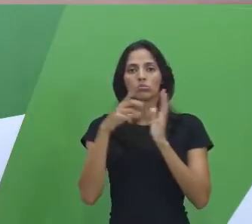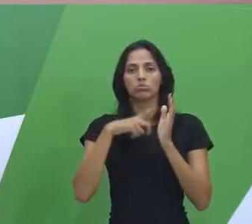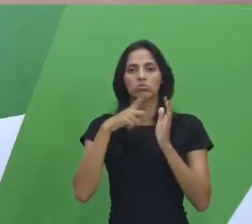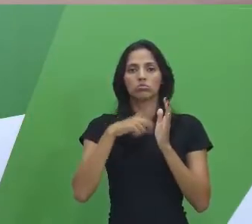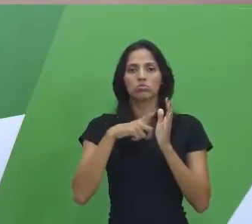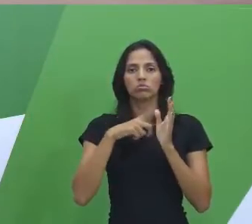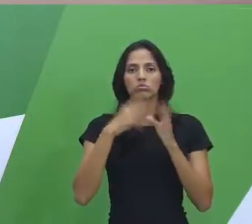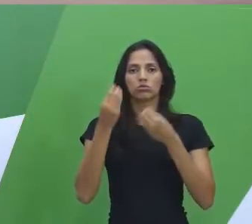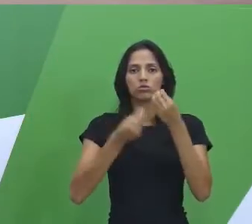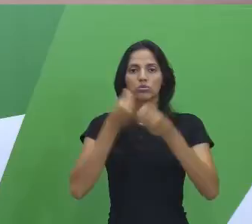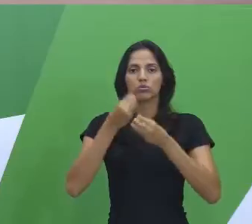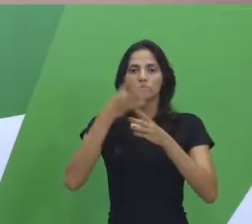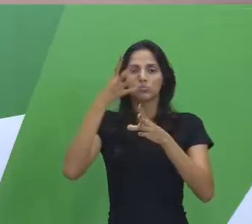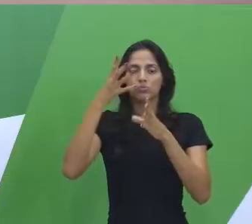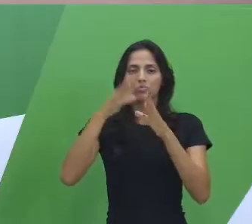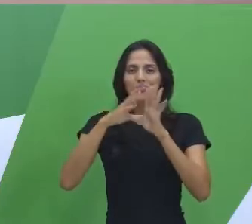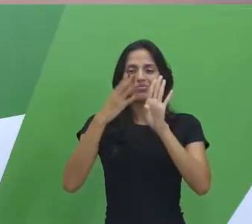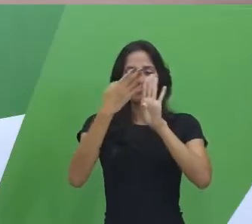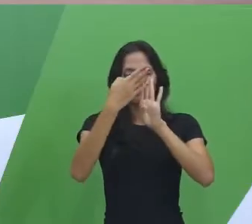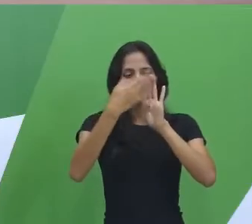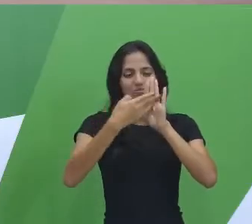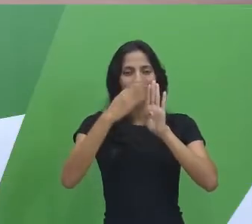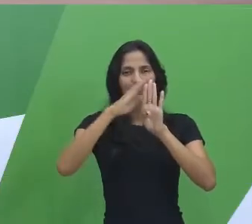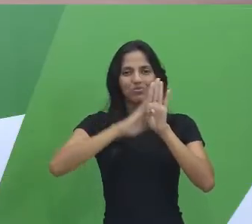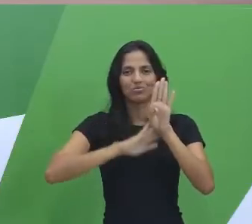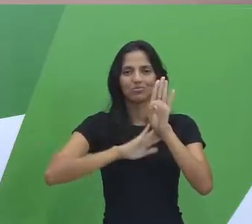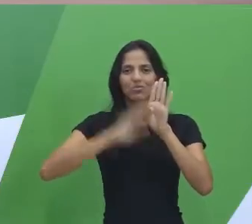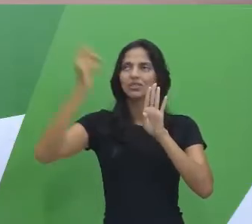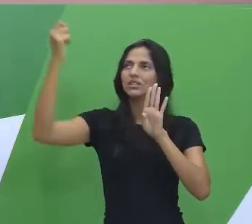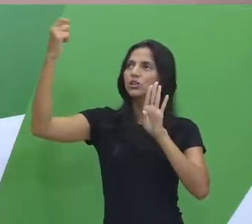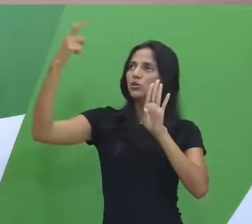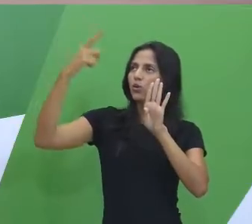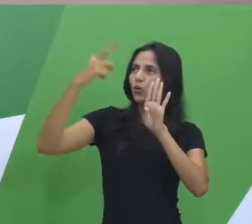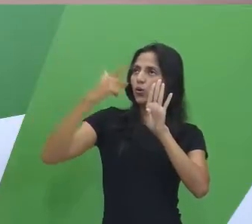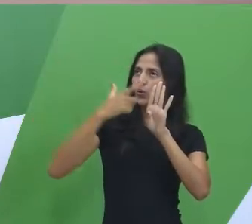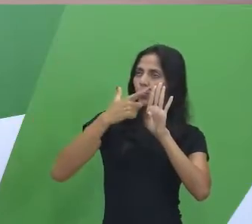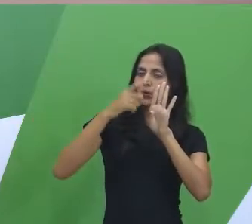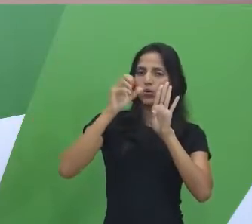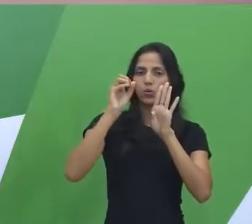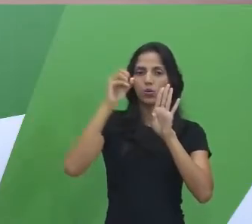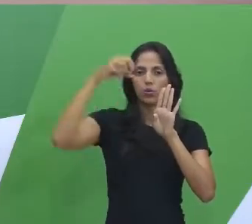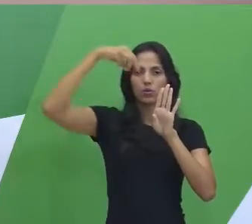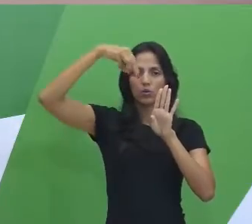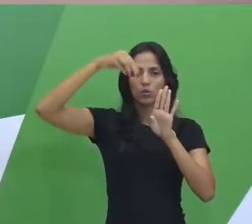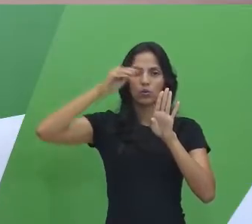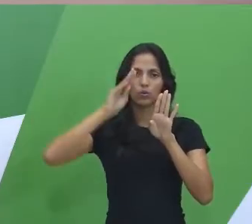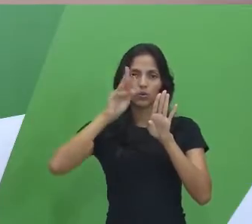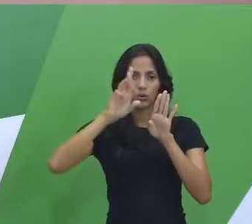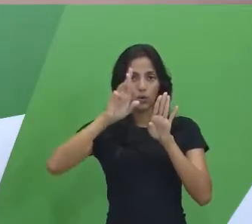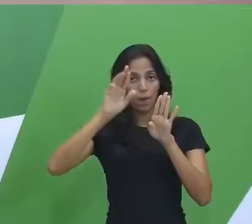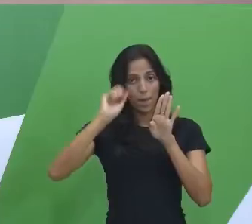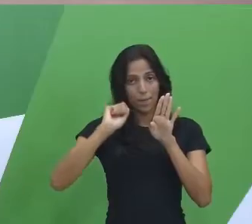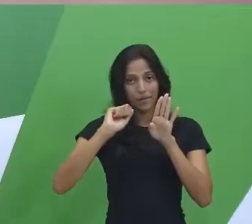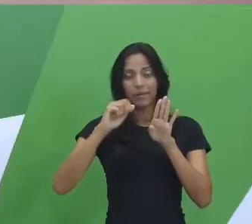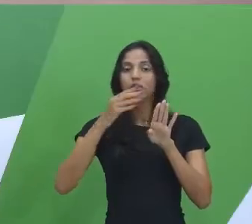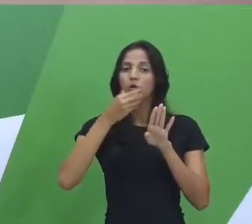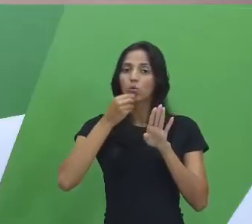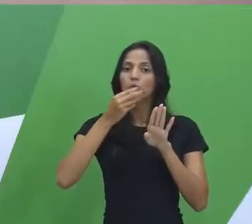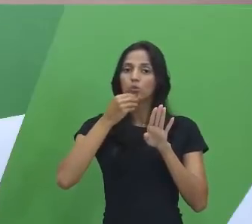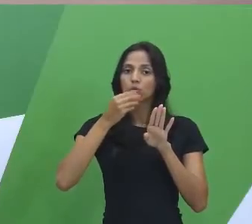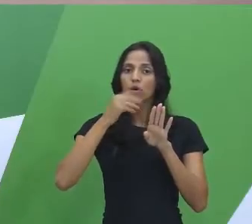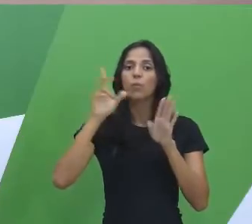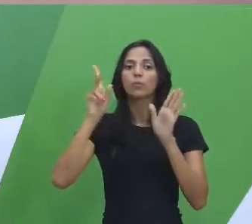nossa sombra perpendicular, pessoal. Essa nossa sombra perpendicular que os egípcios